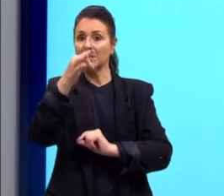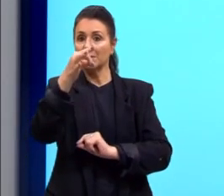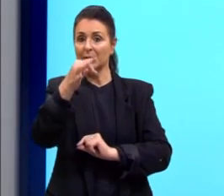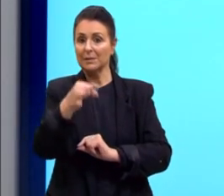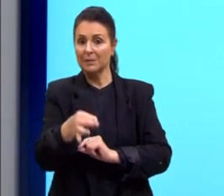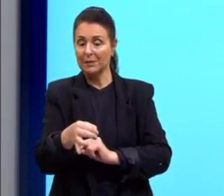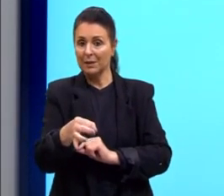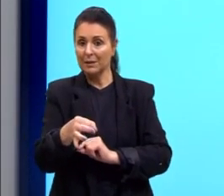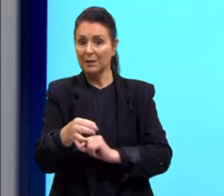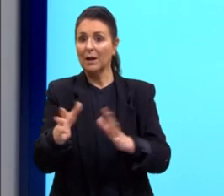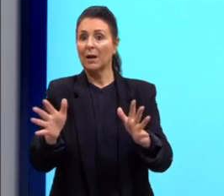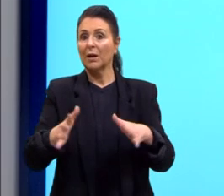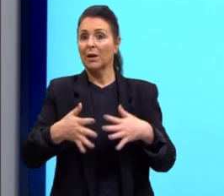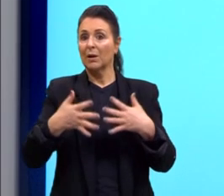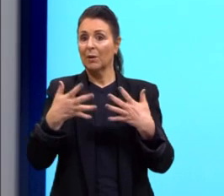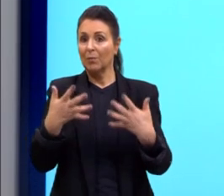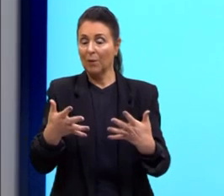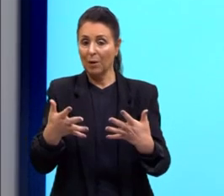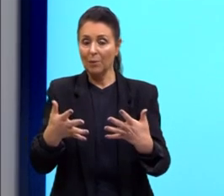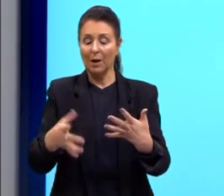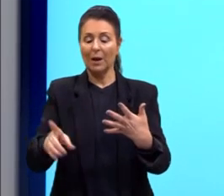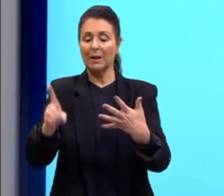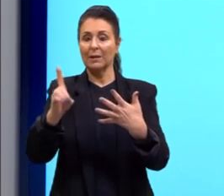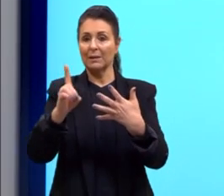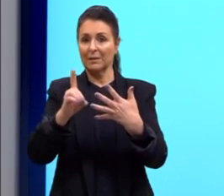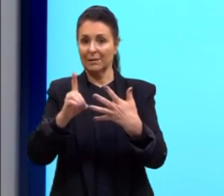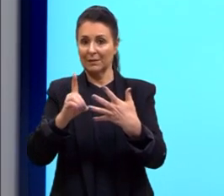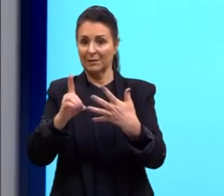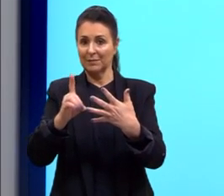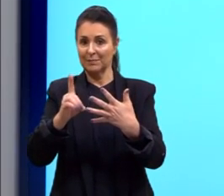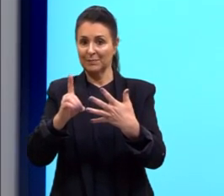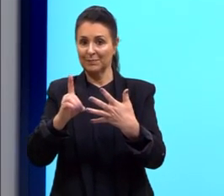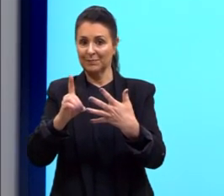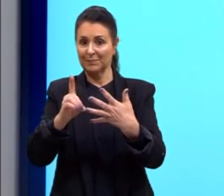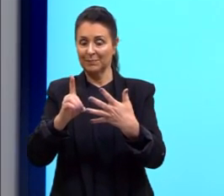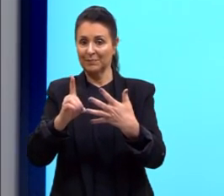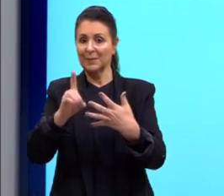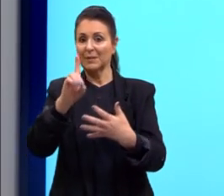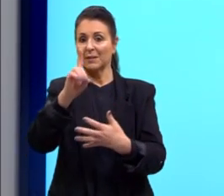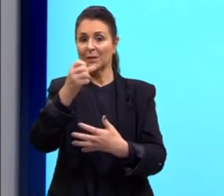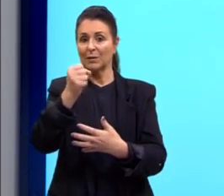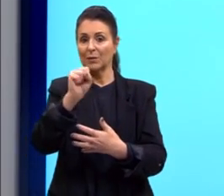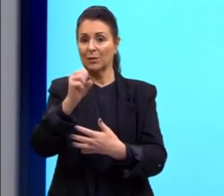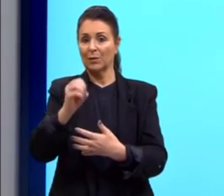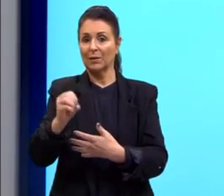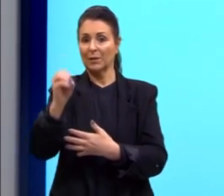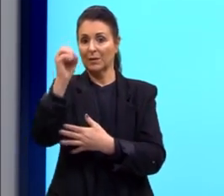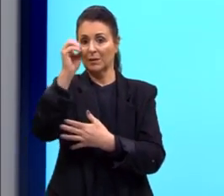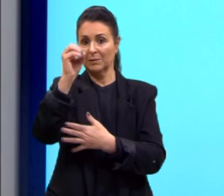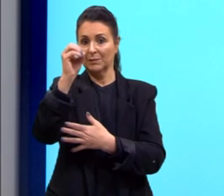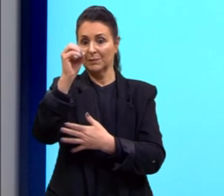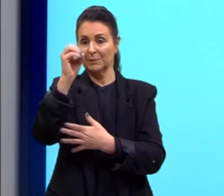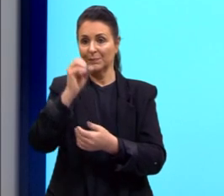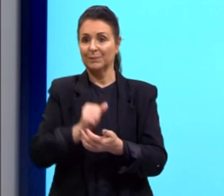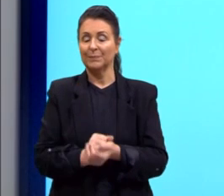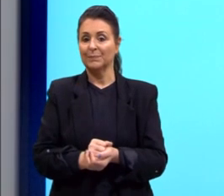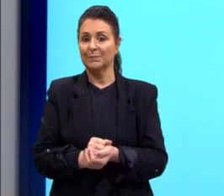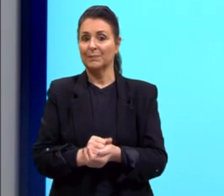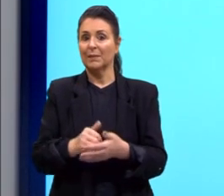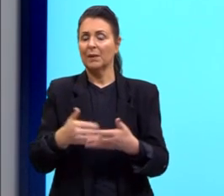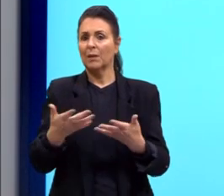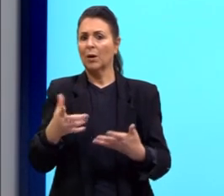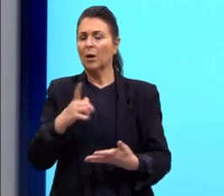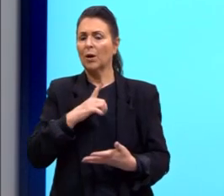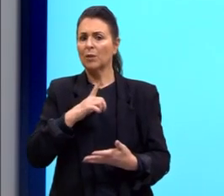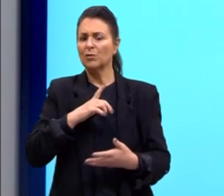marcamos alternativa correta que seria letra de 180 graus é assim